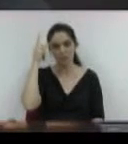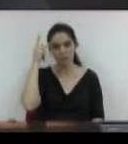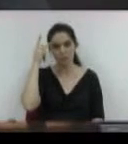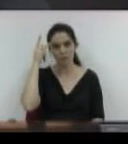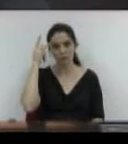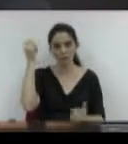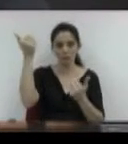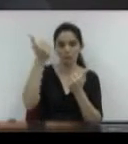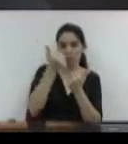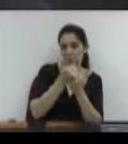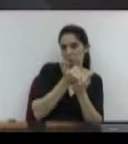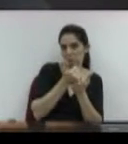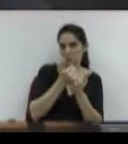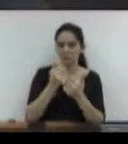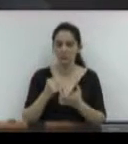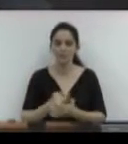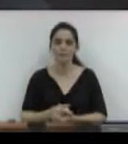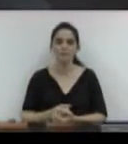que, primeiro,